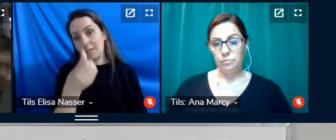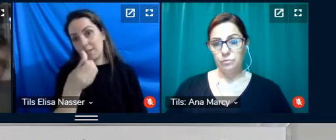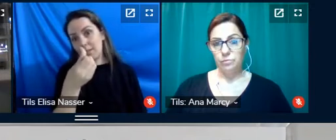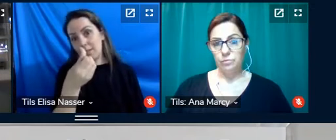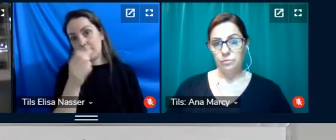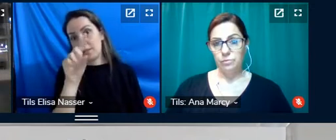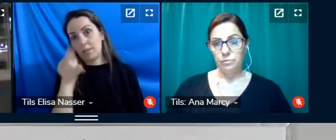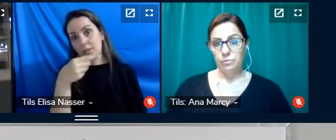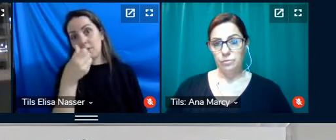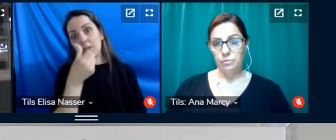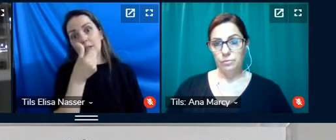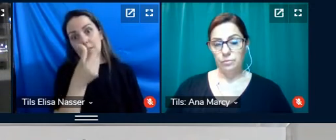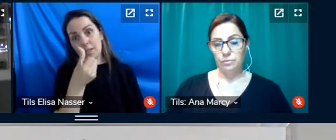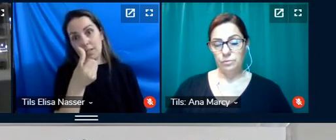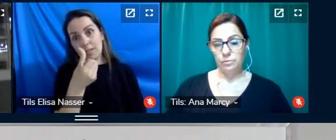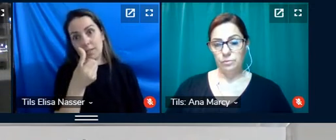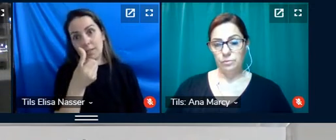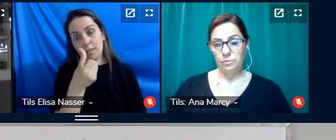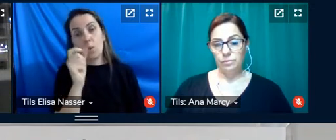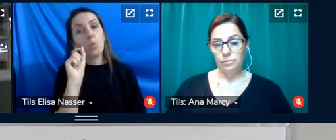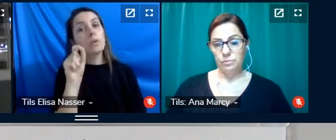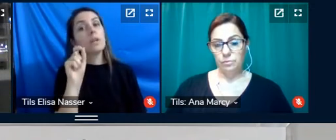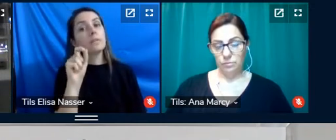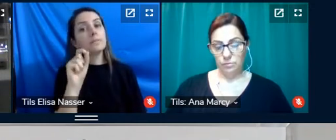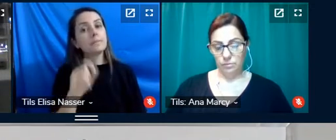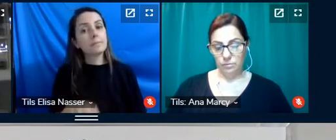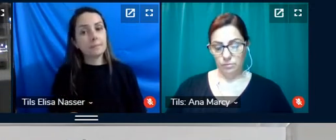86,6. O quê?